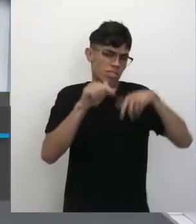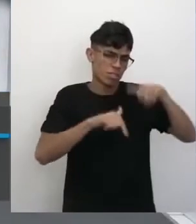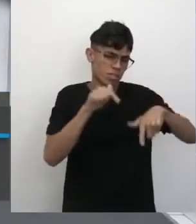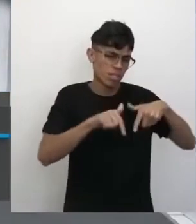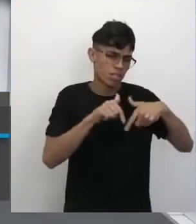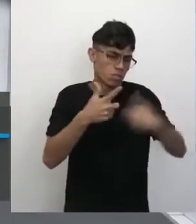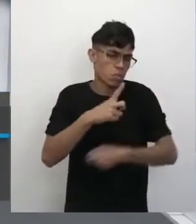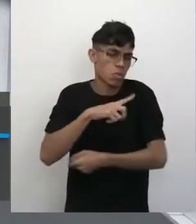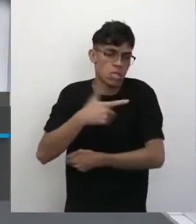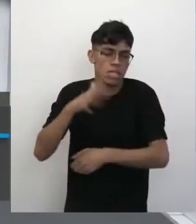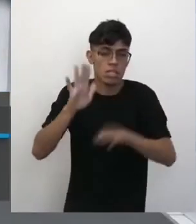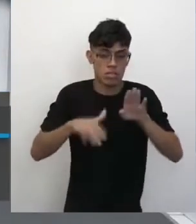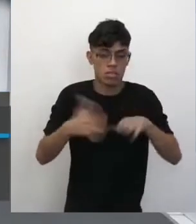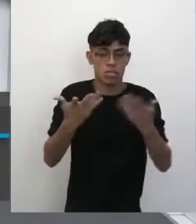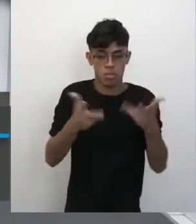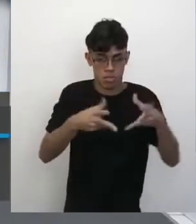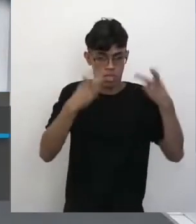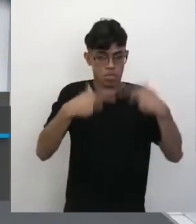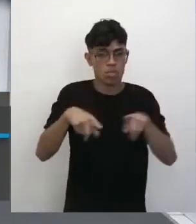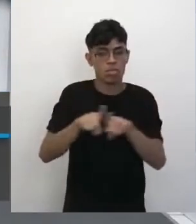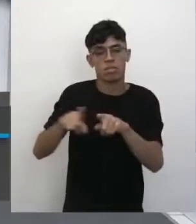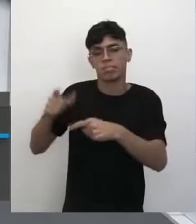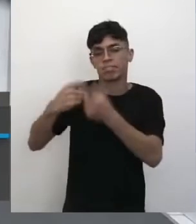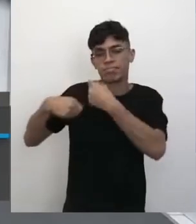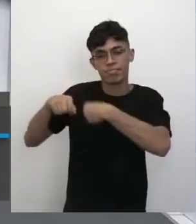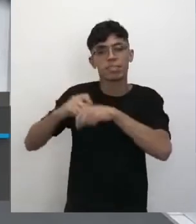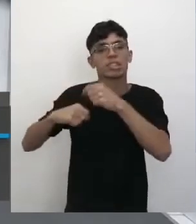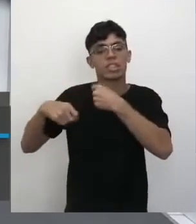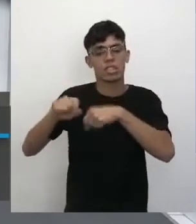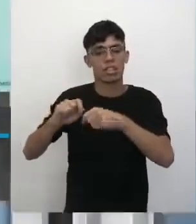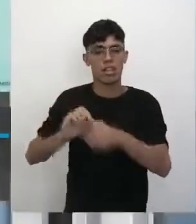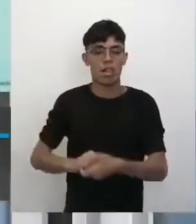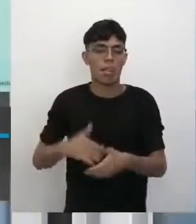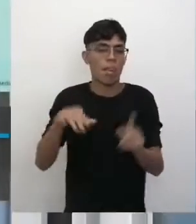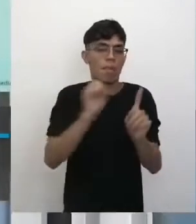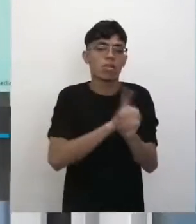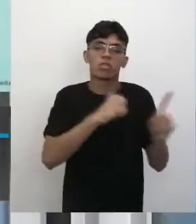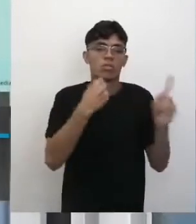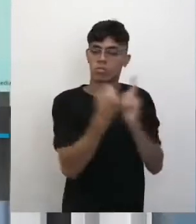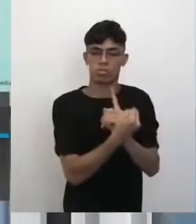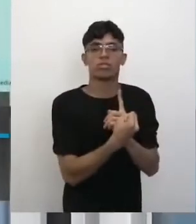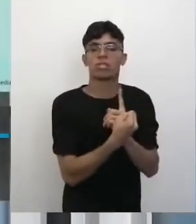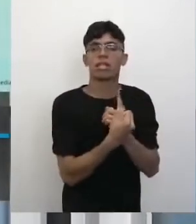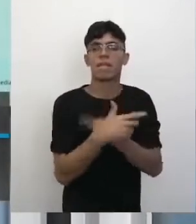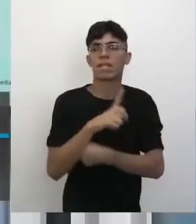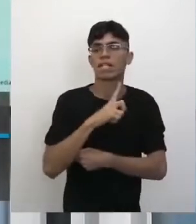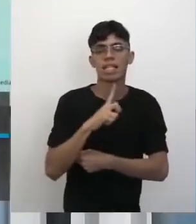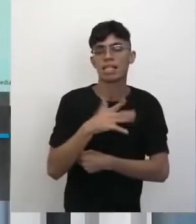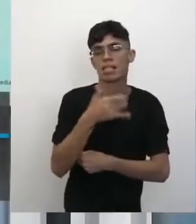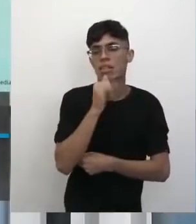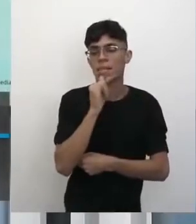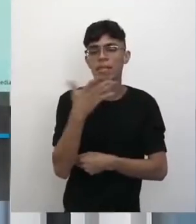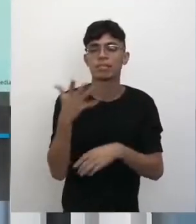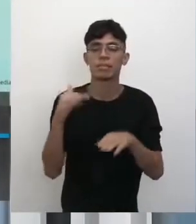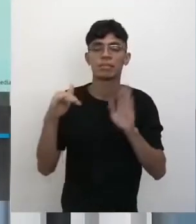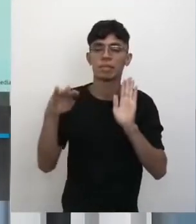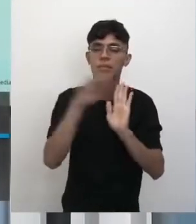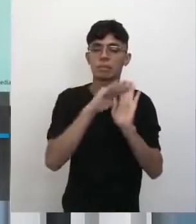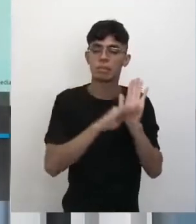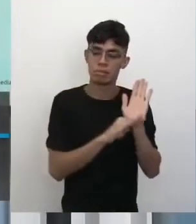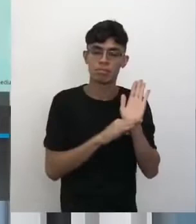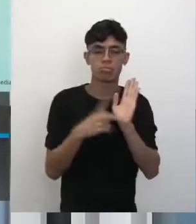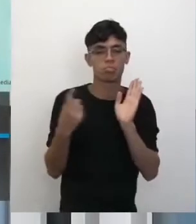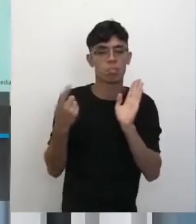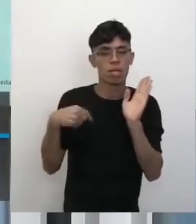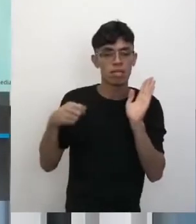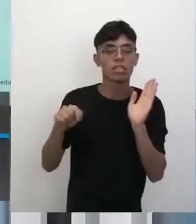Exatamente. E, logicamente, e tem essa questão econômica, né? A sociedade, né, tem lá, né, os seus padrões econômicos,